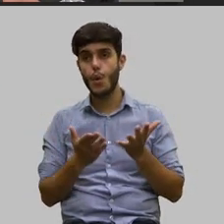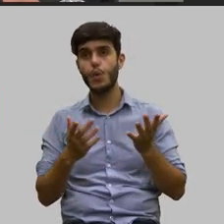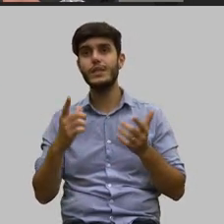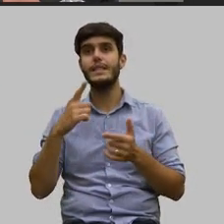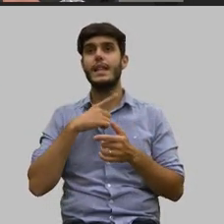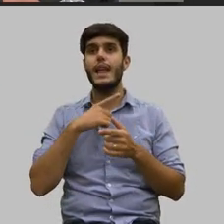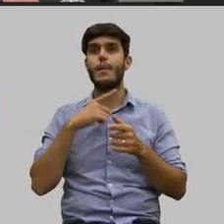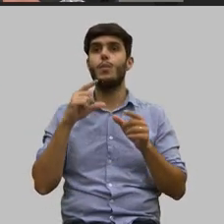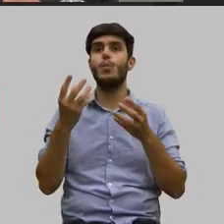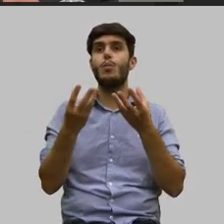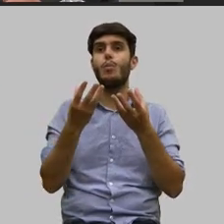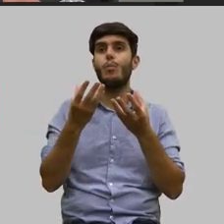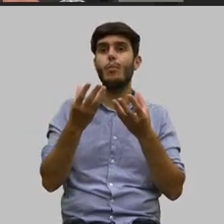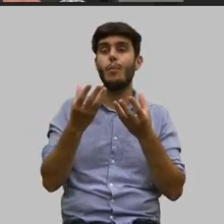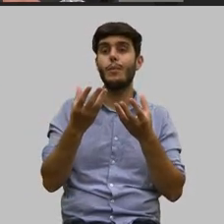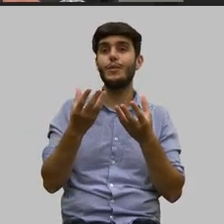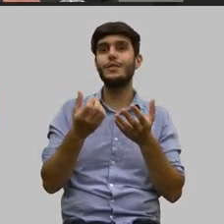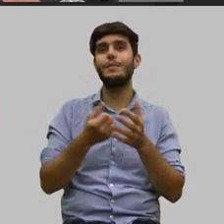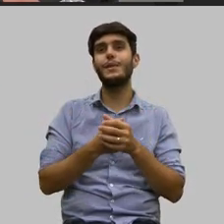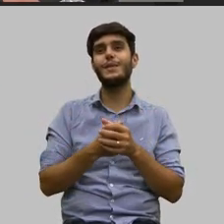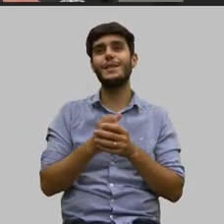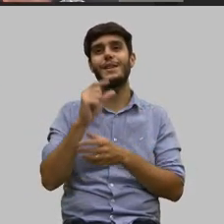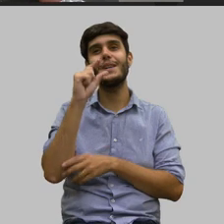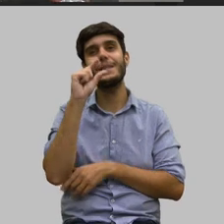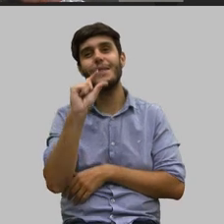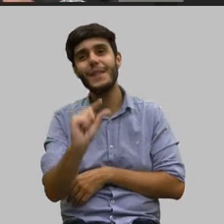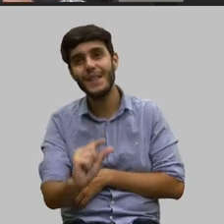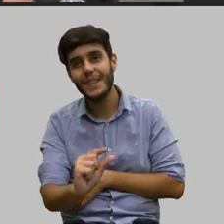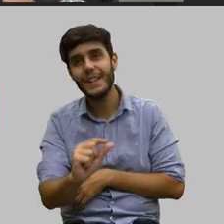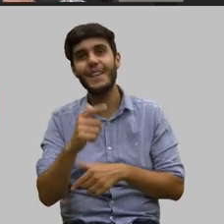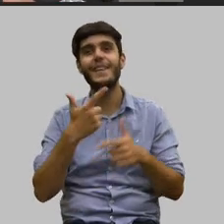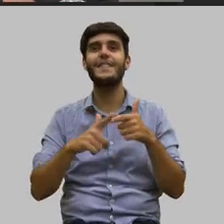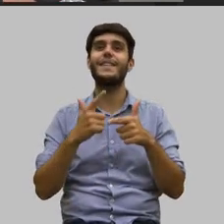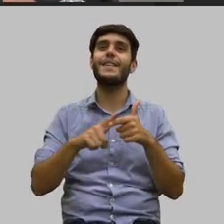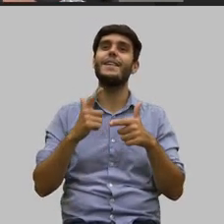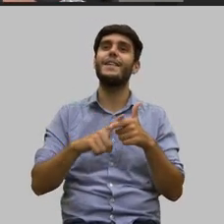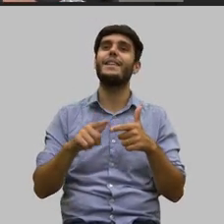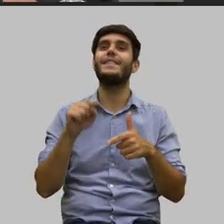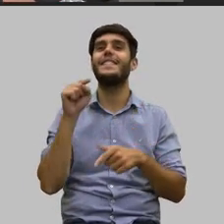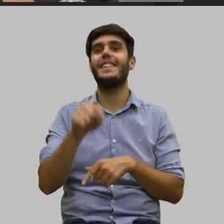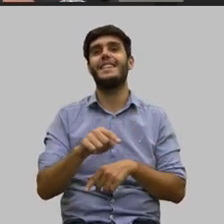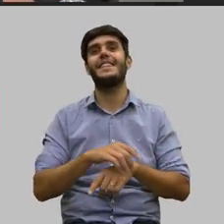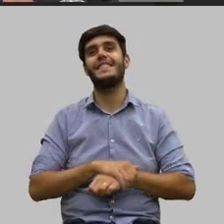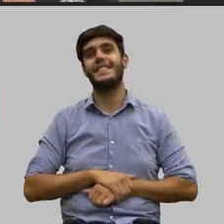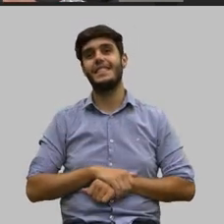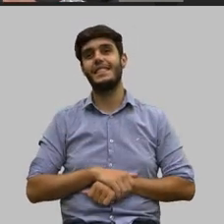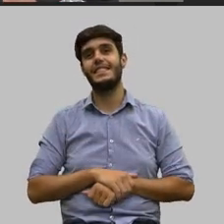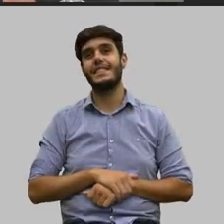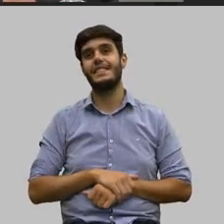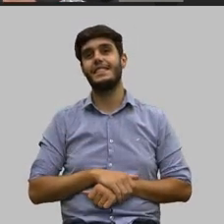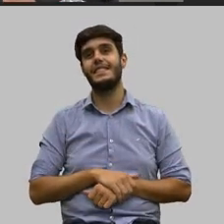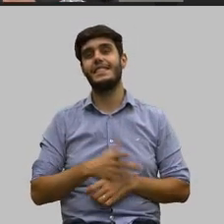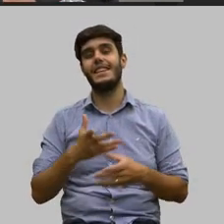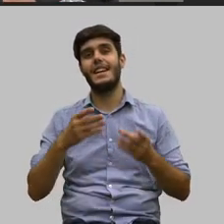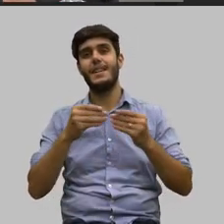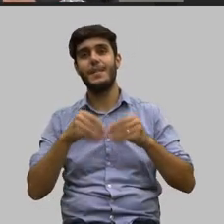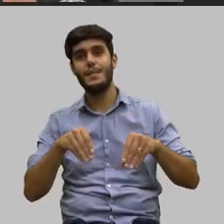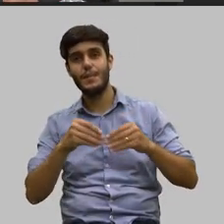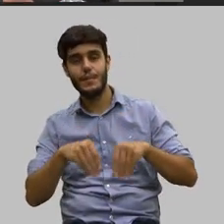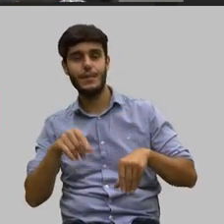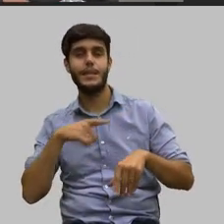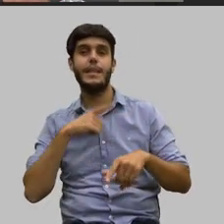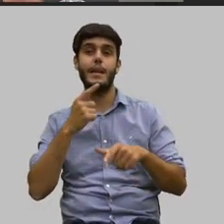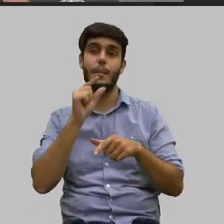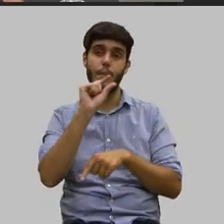muito pouco problema de compensação de cargo horário né pelo menos que nós temos ciência e quando temos né adotamos as